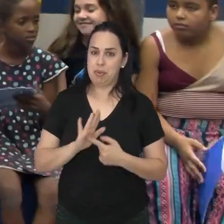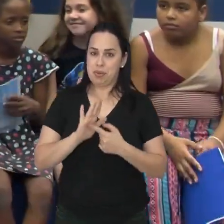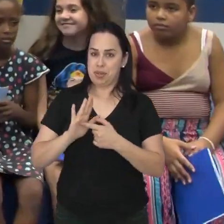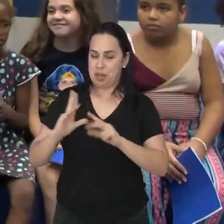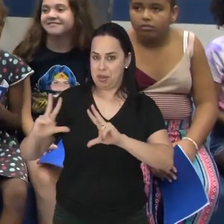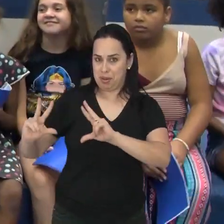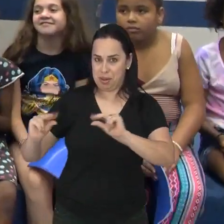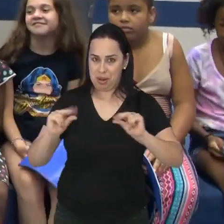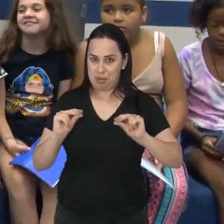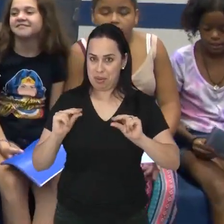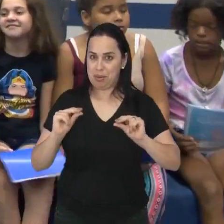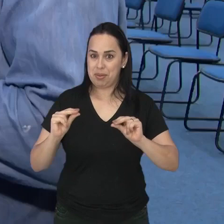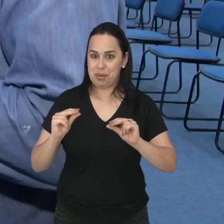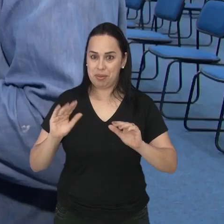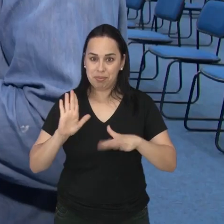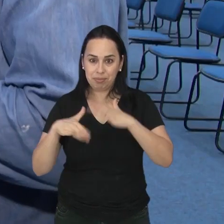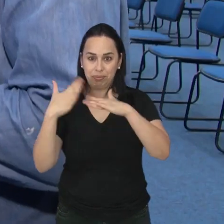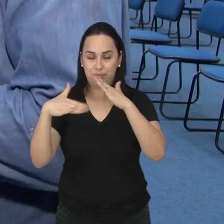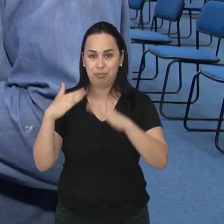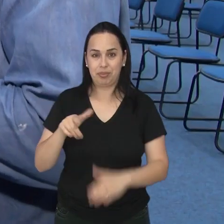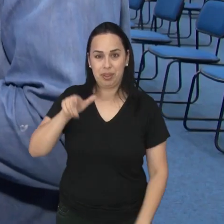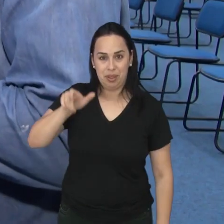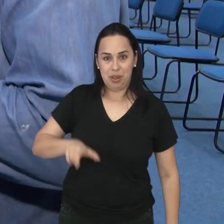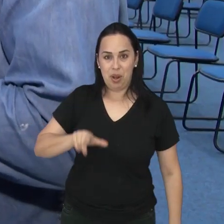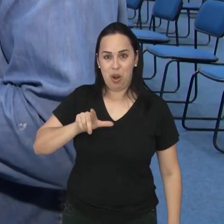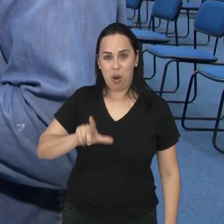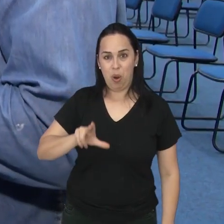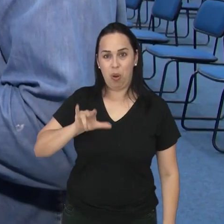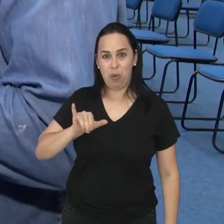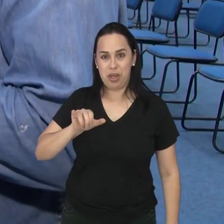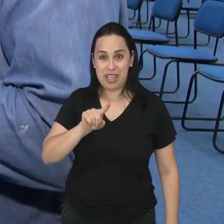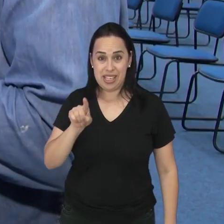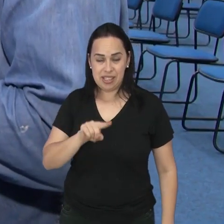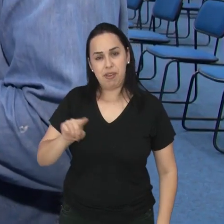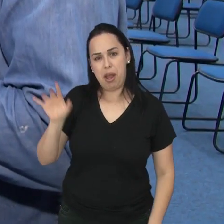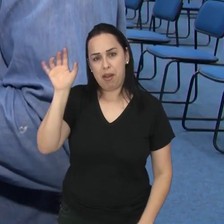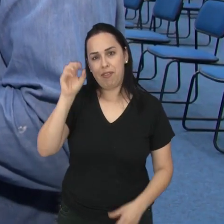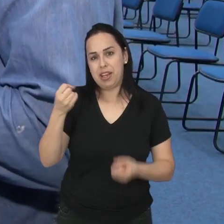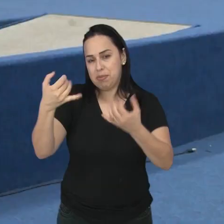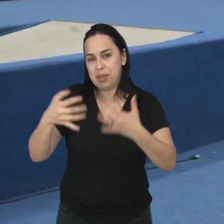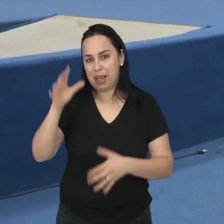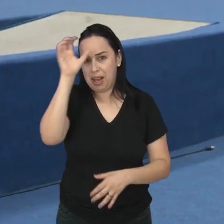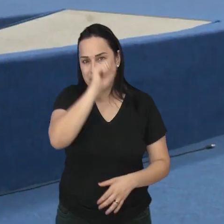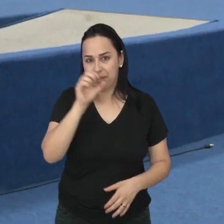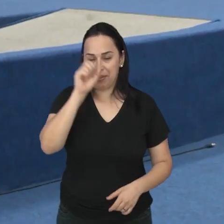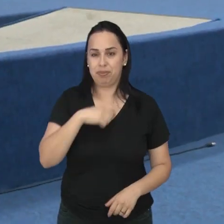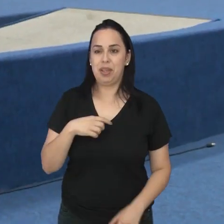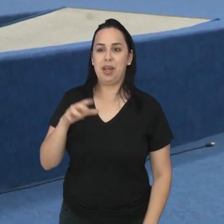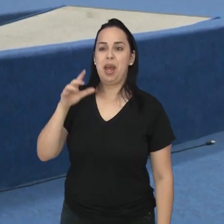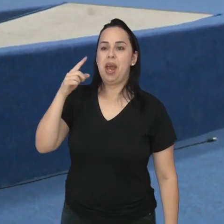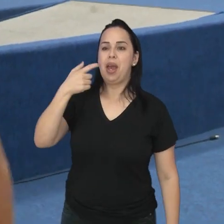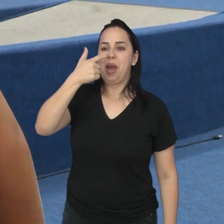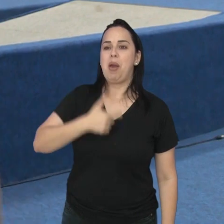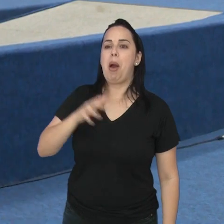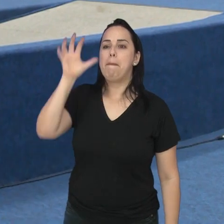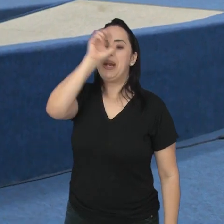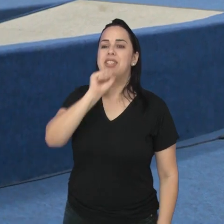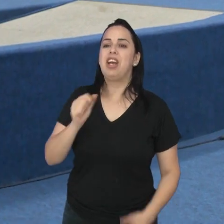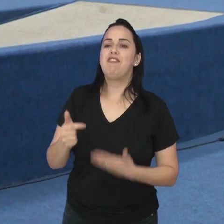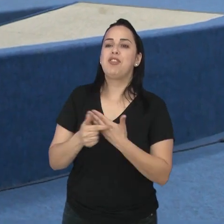conversa foi bastante produtiva, o Luiz Eduardo vai contar para a gente um pouco do que aprendeu. Aprende negócio de